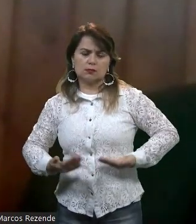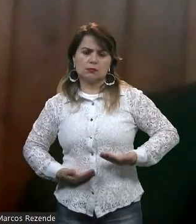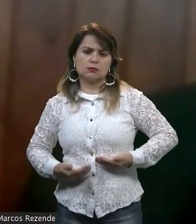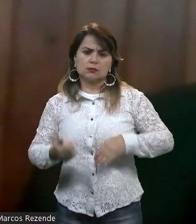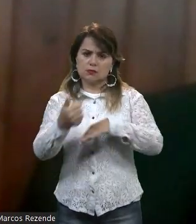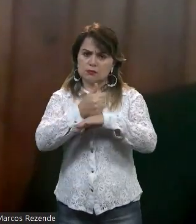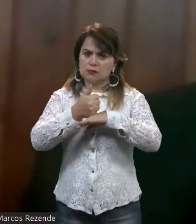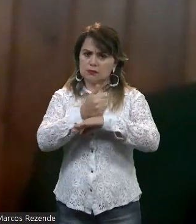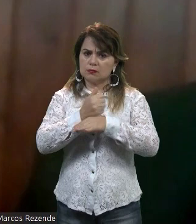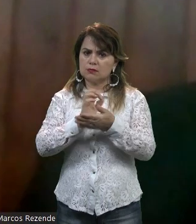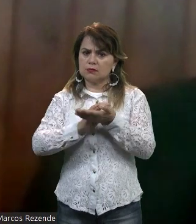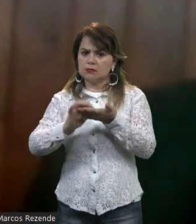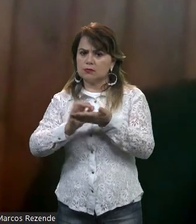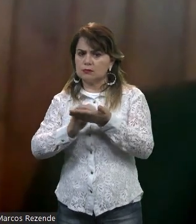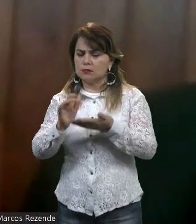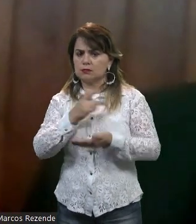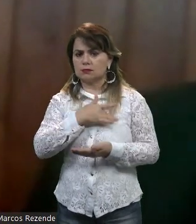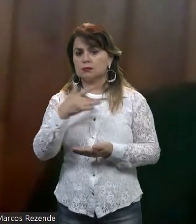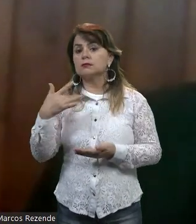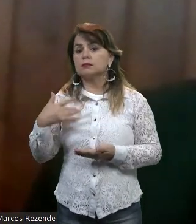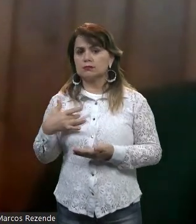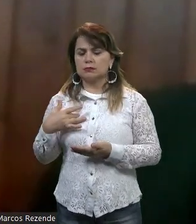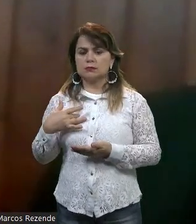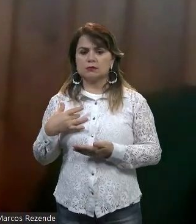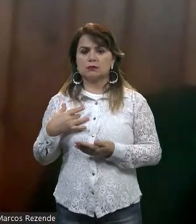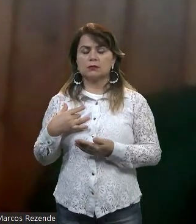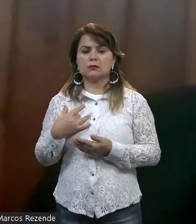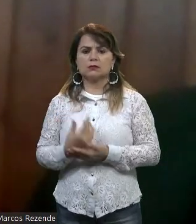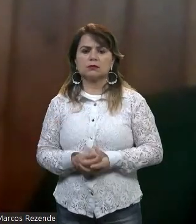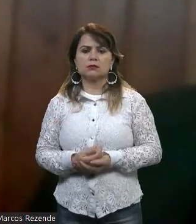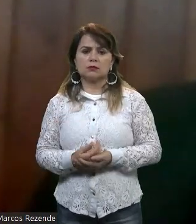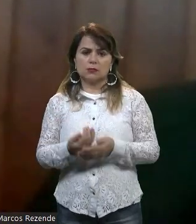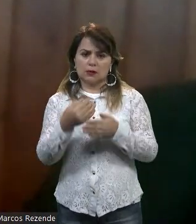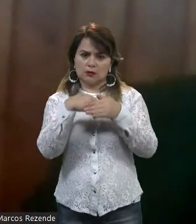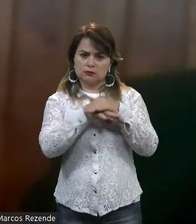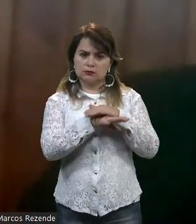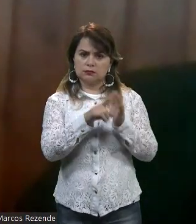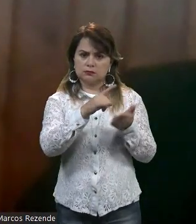com recurso federal, conforme segue anexo.